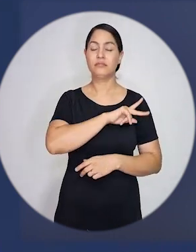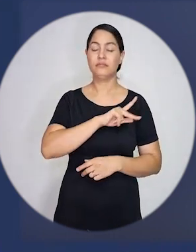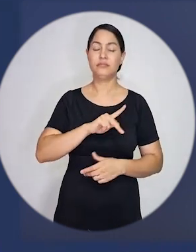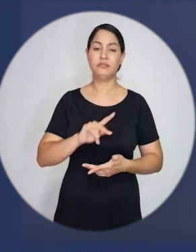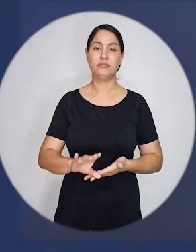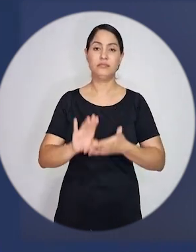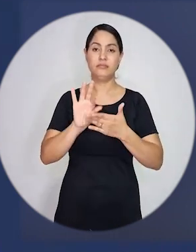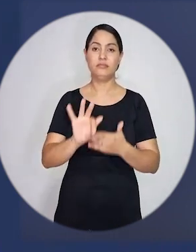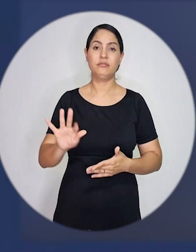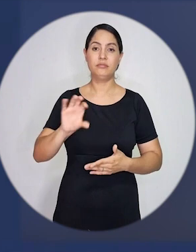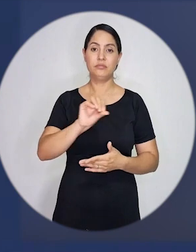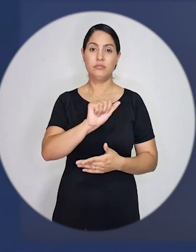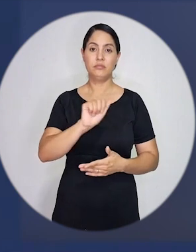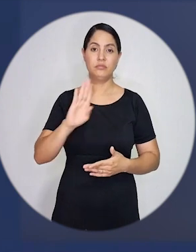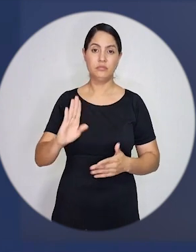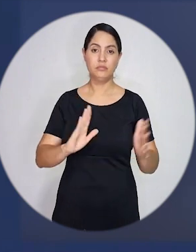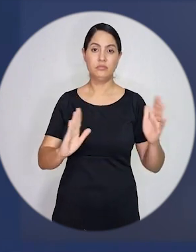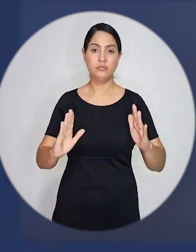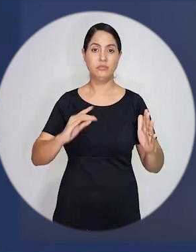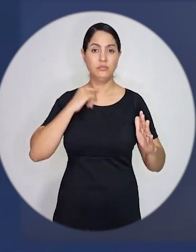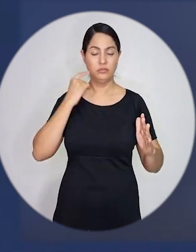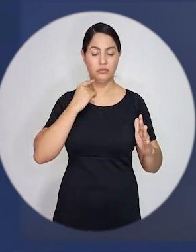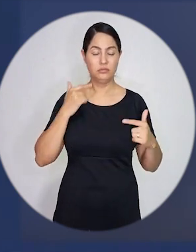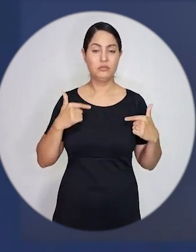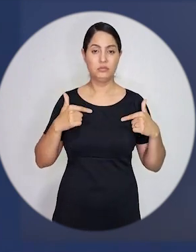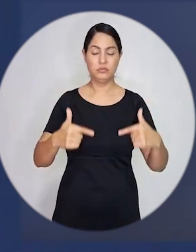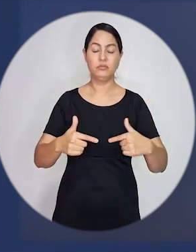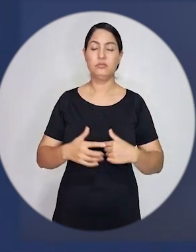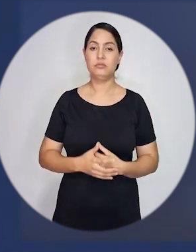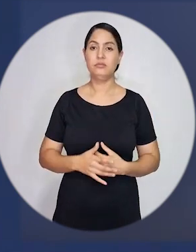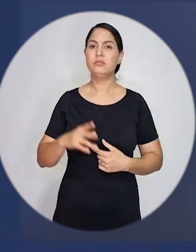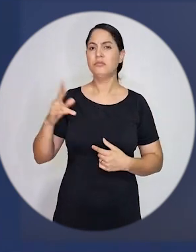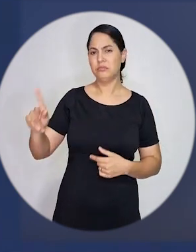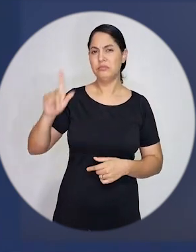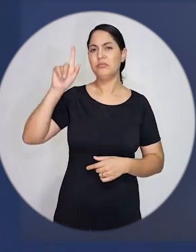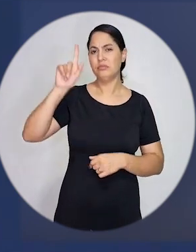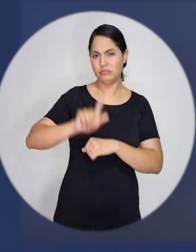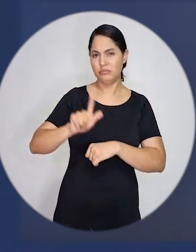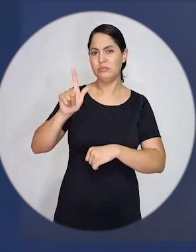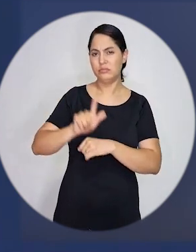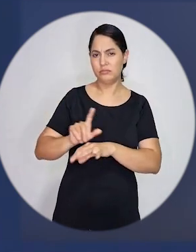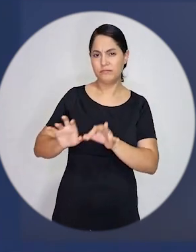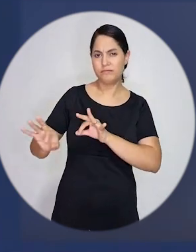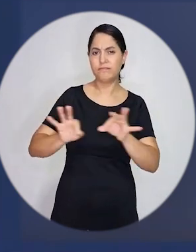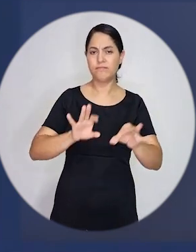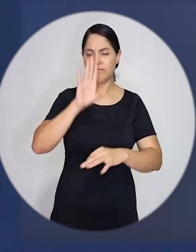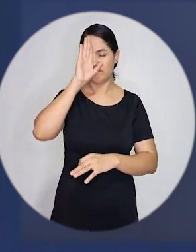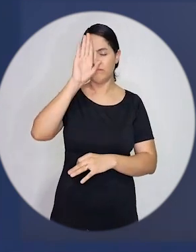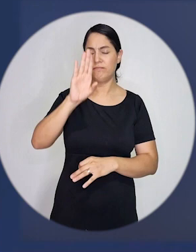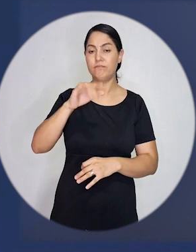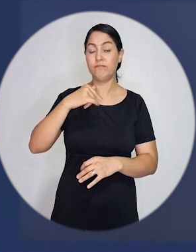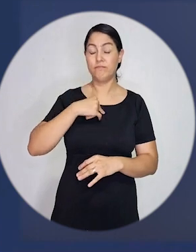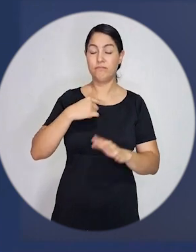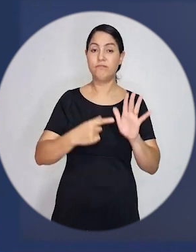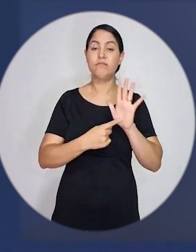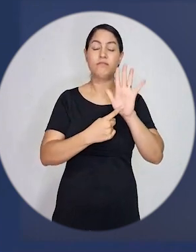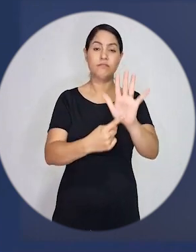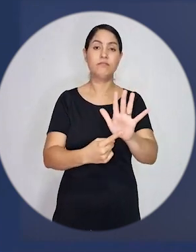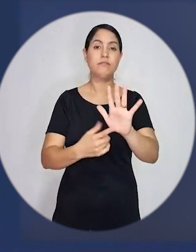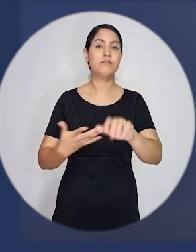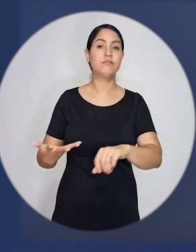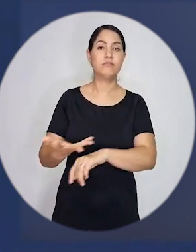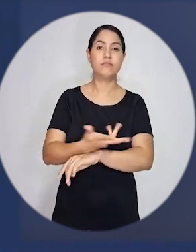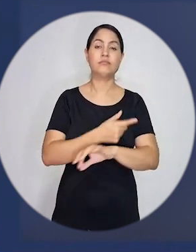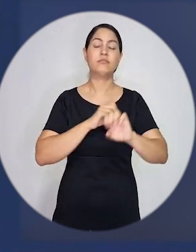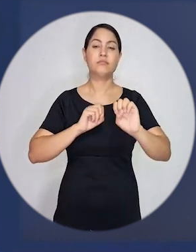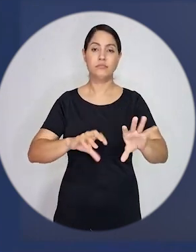e presidente do Conselho Federal da OAB. Dentre os feitos principais de sua gestão, destaco a